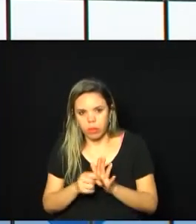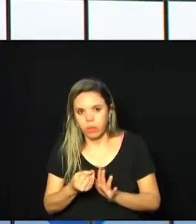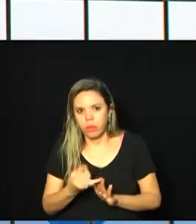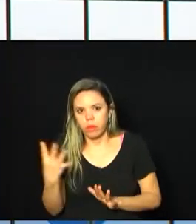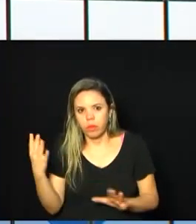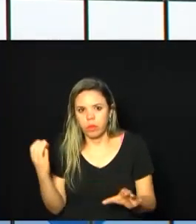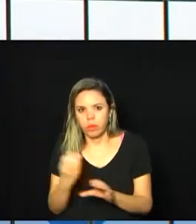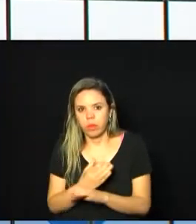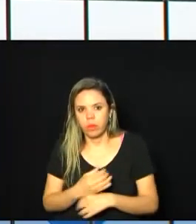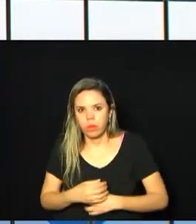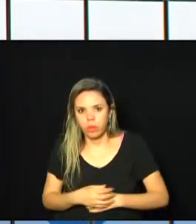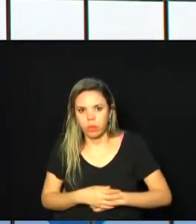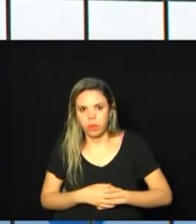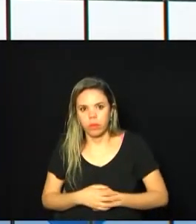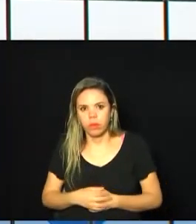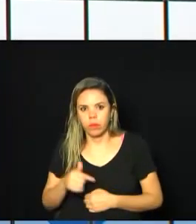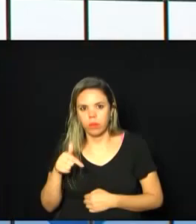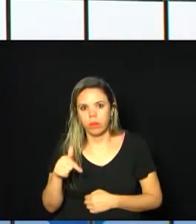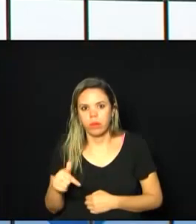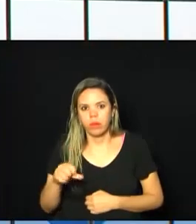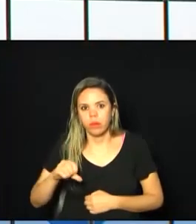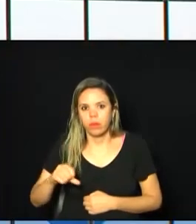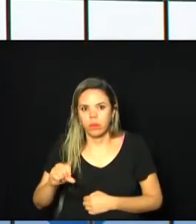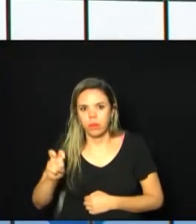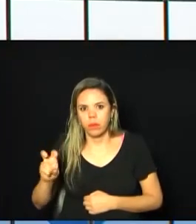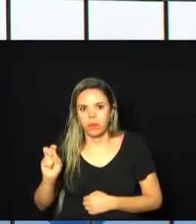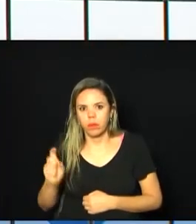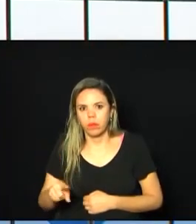vacinal completo.